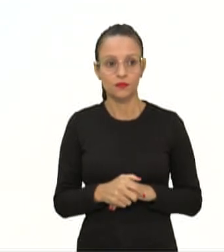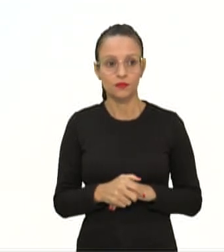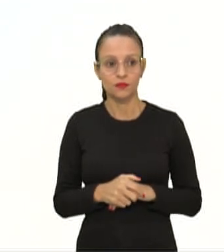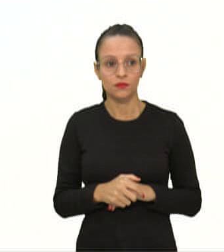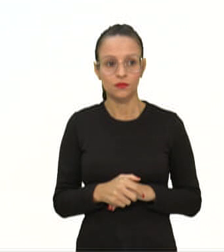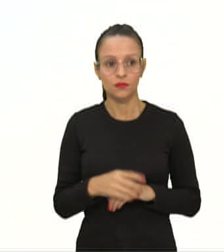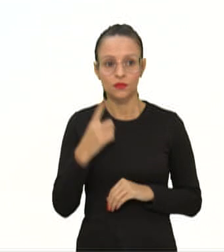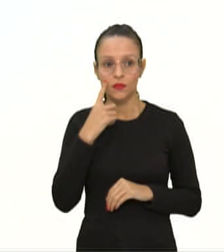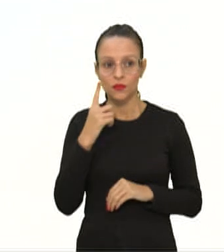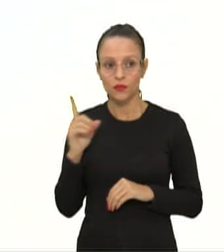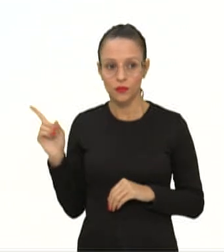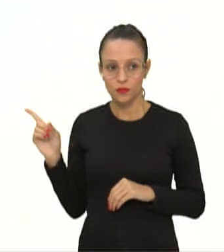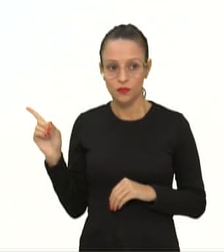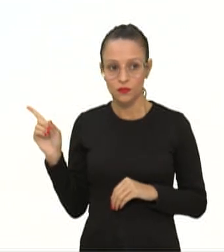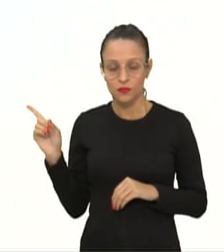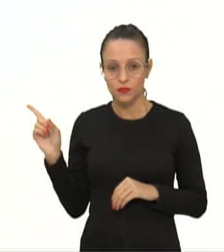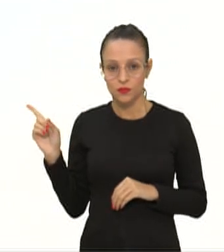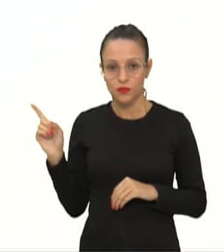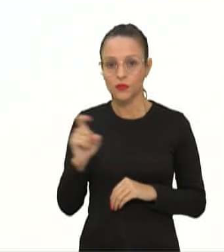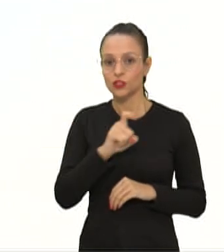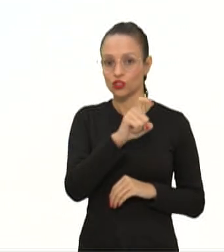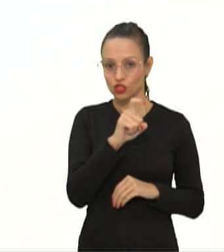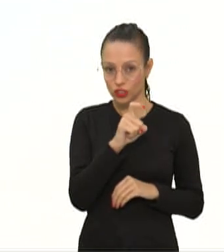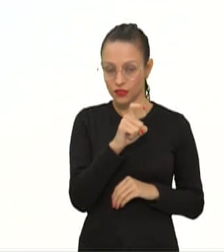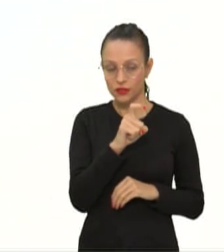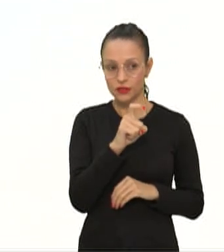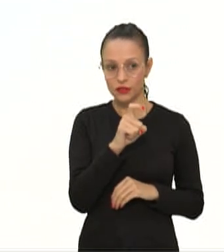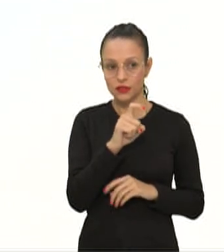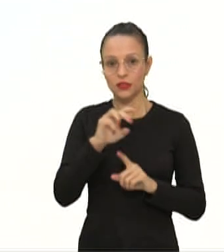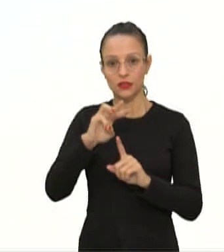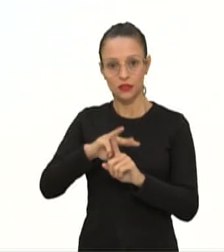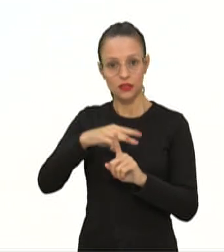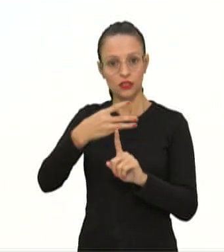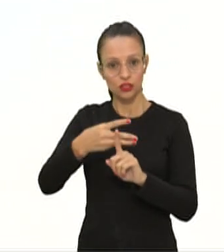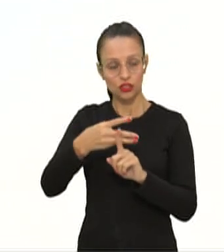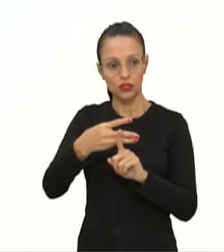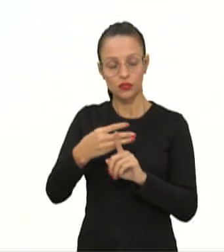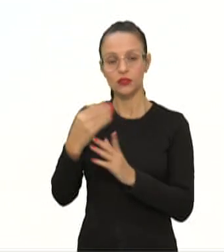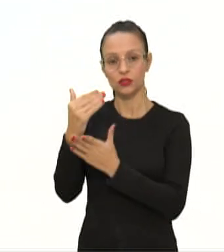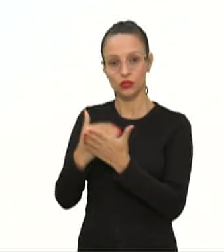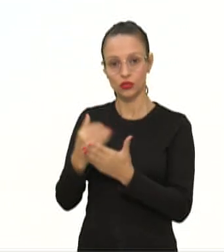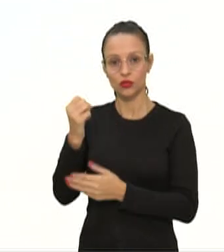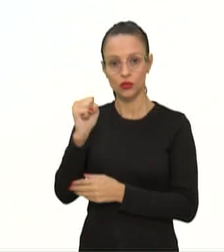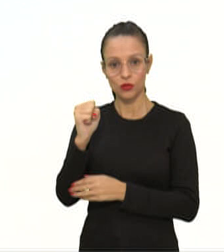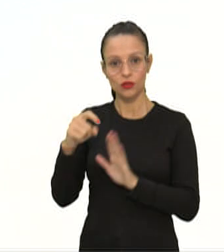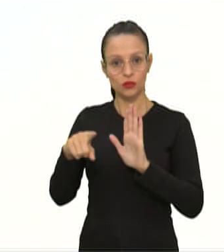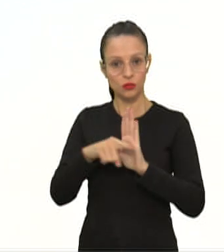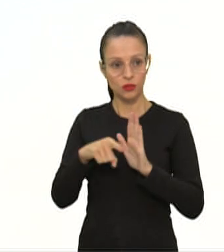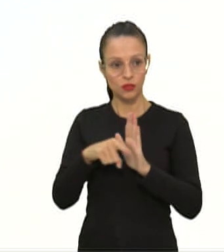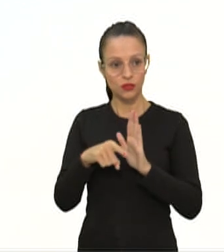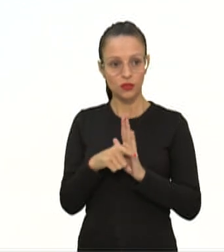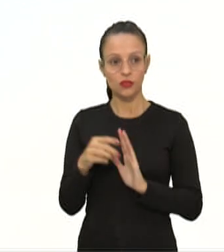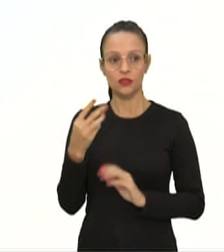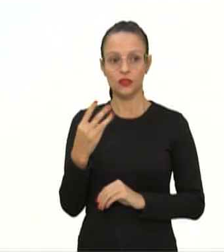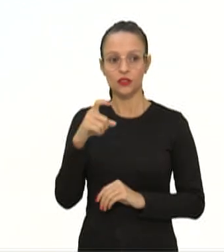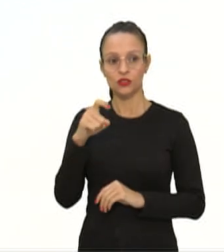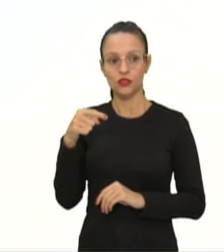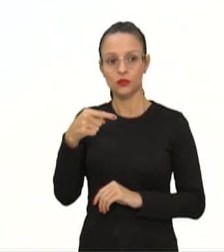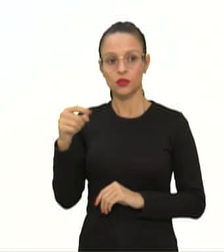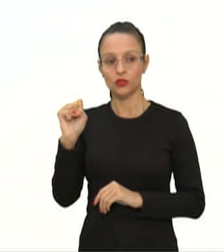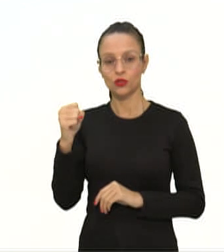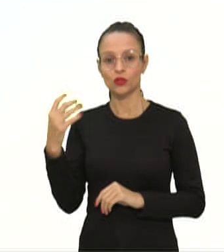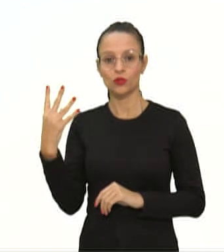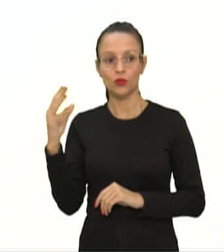Olha só, o valor da mesada é x, o triplo da mesada é 3x, descontar R$ 8,00 é uma subtração, 3x menos 8 igual a